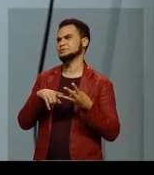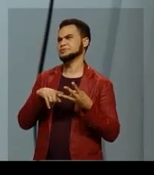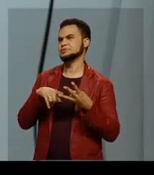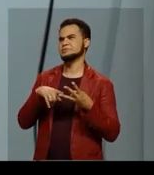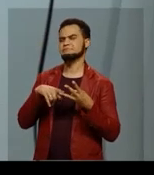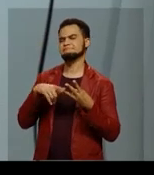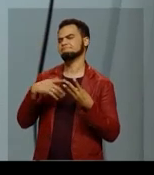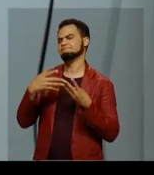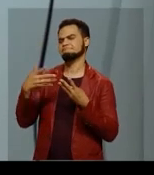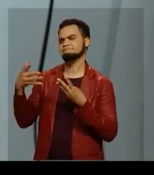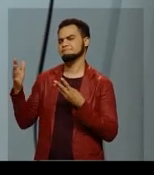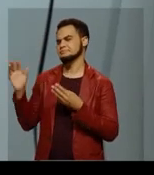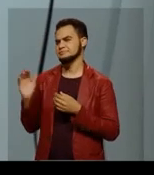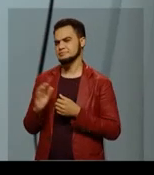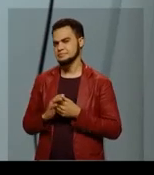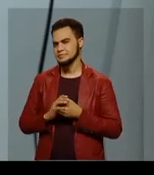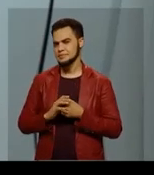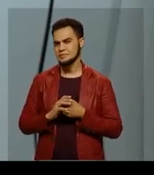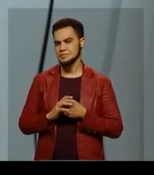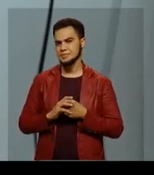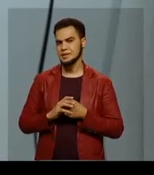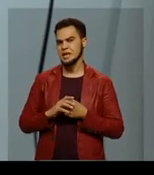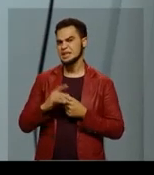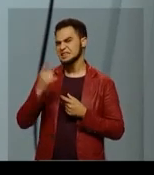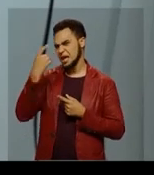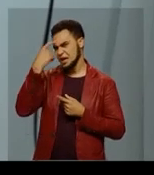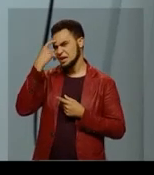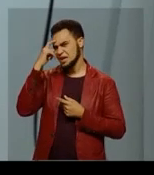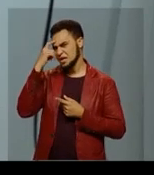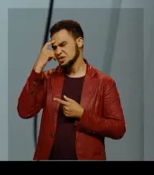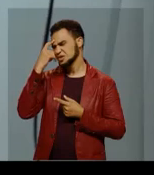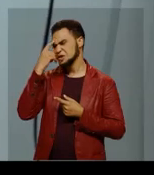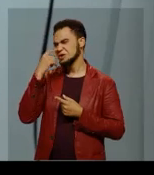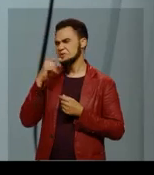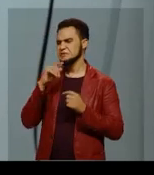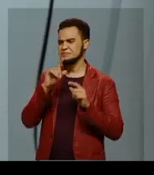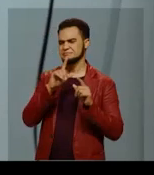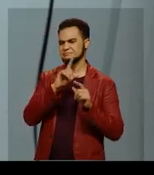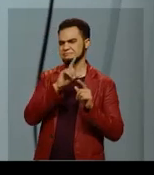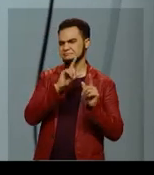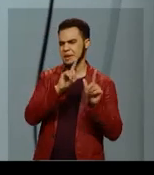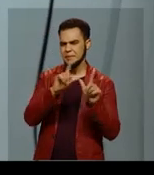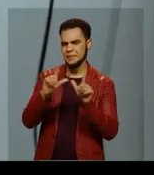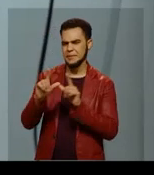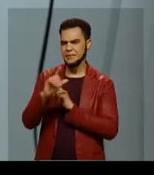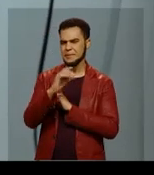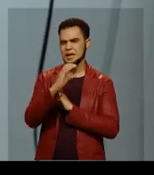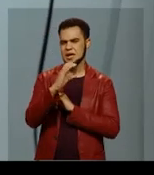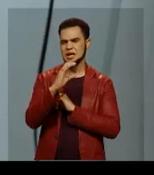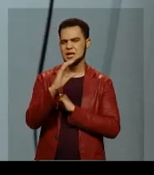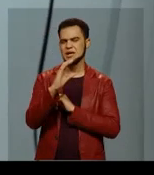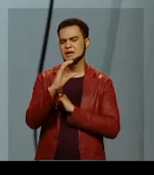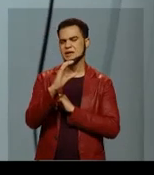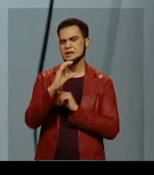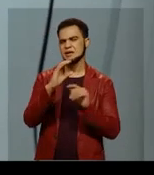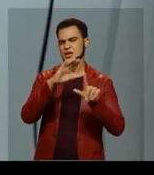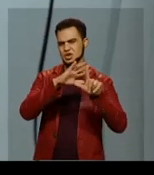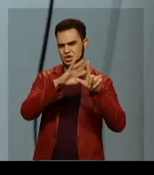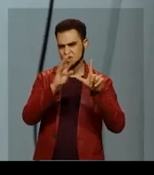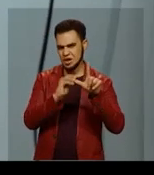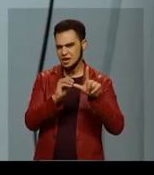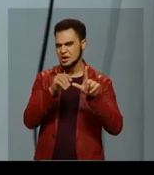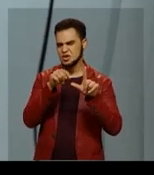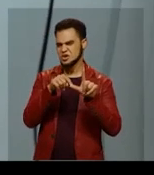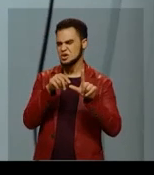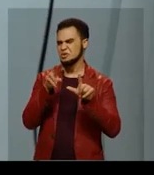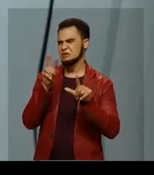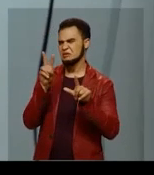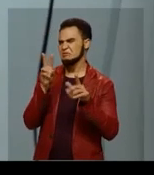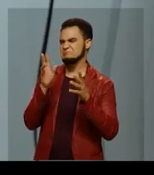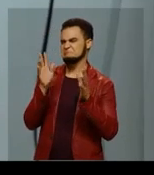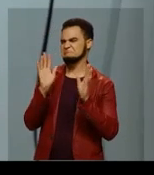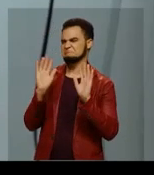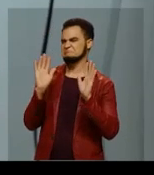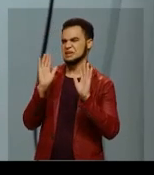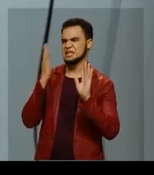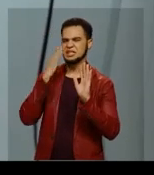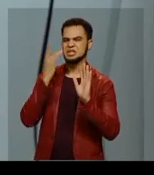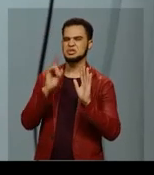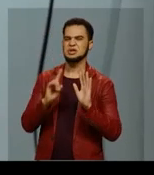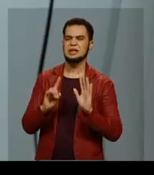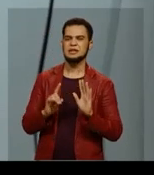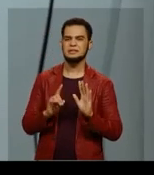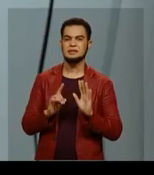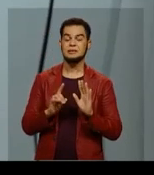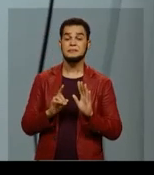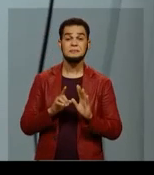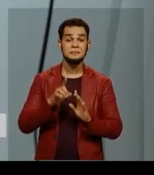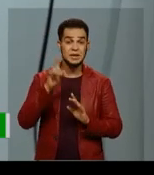As charges da Índia eu não entendi nada. Tentei ler o inglês, perfeito, entendi ali. Quer dizer, ela não exige.